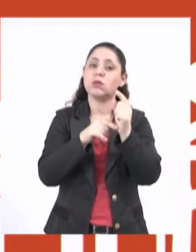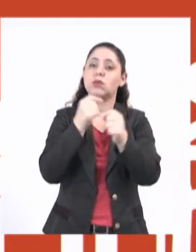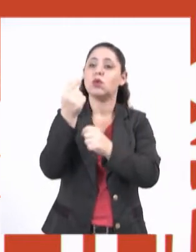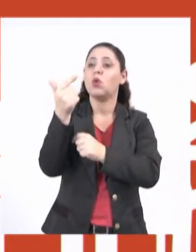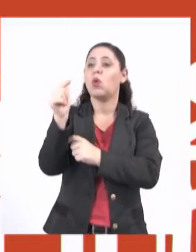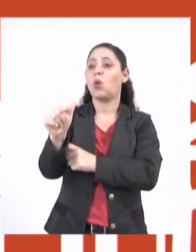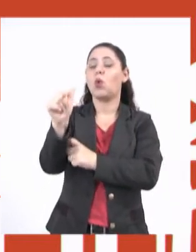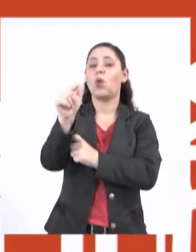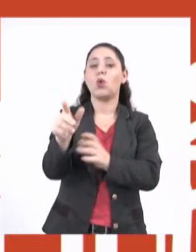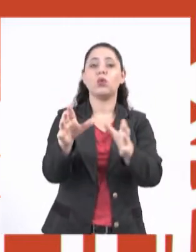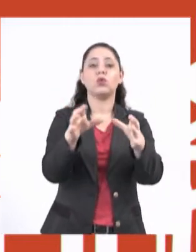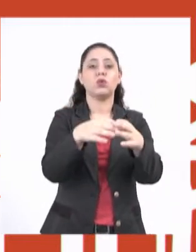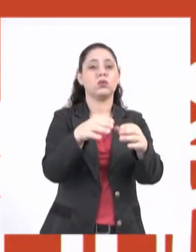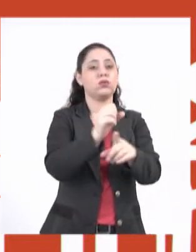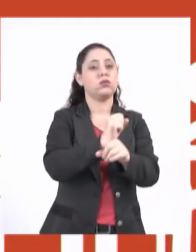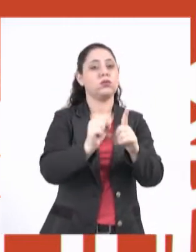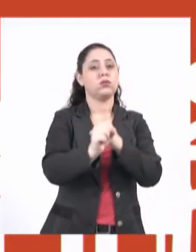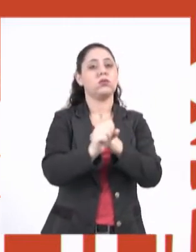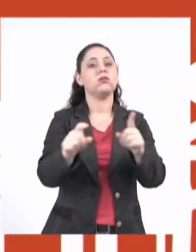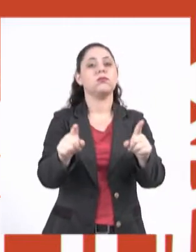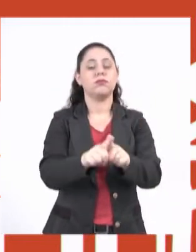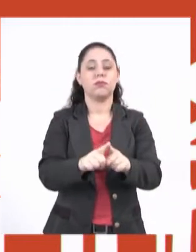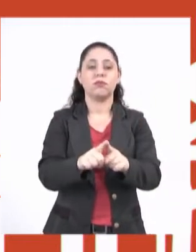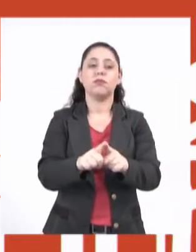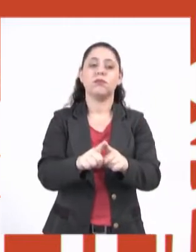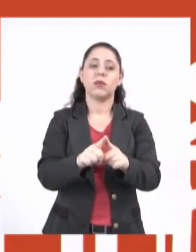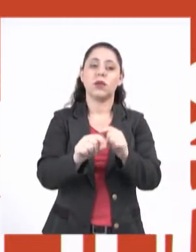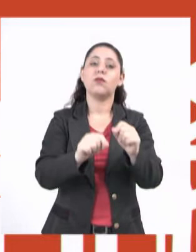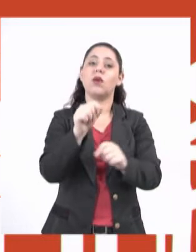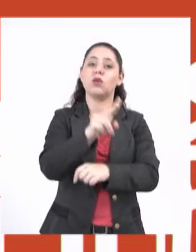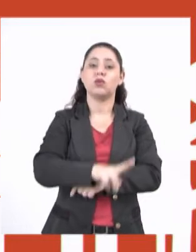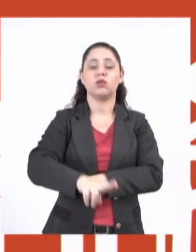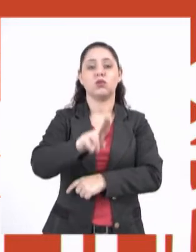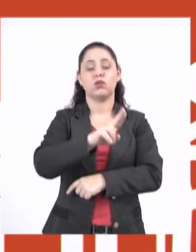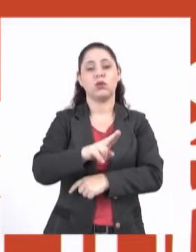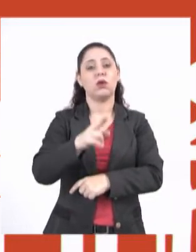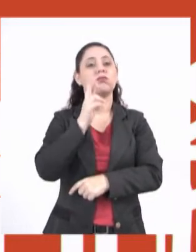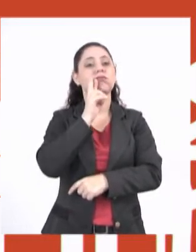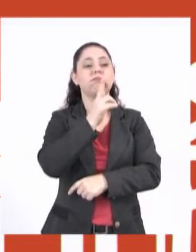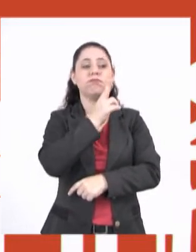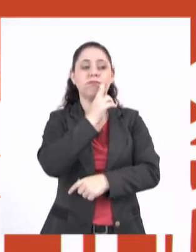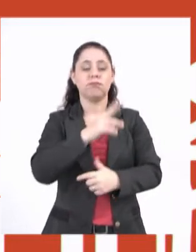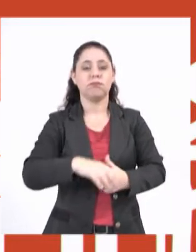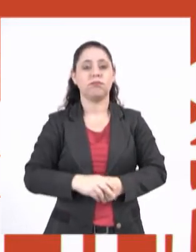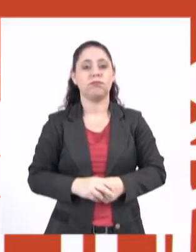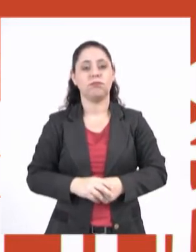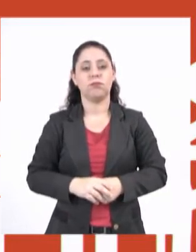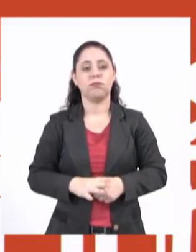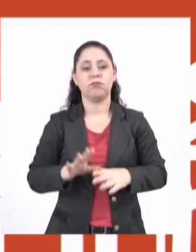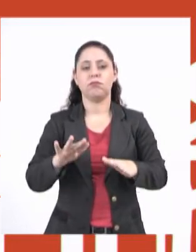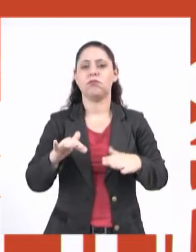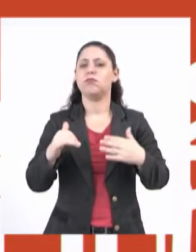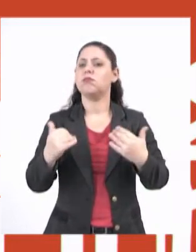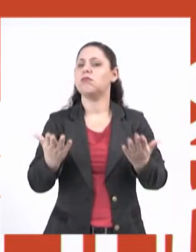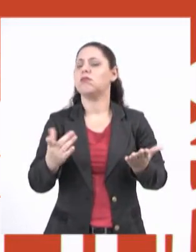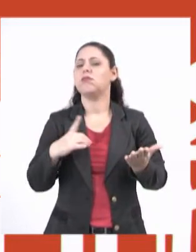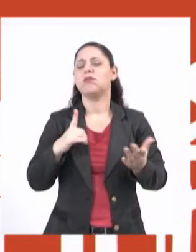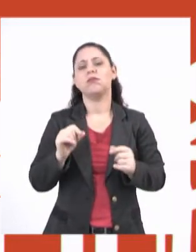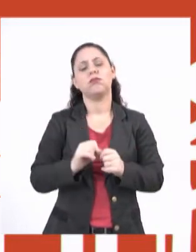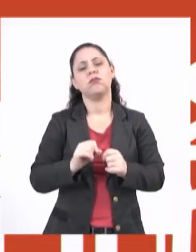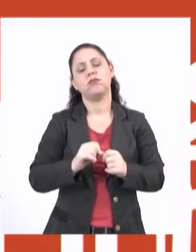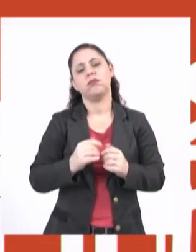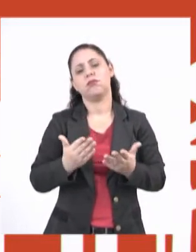outros setores da sociedade também, além daquele que vai utilizar o restaurante. Então, como que a gente pretende fazer isso,